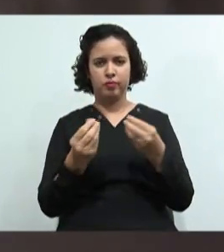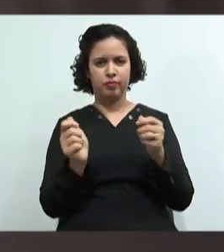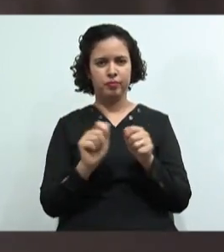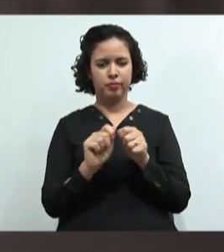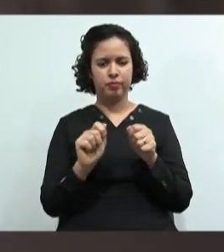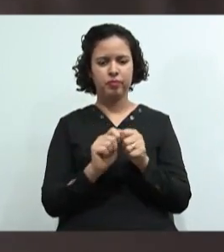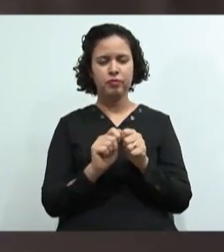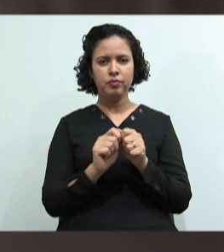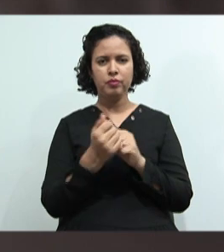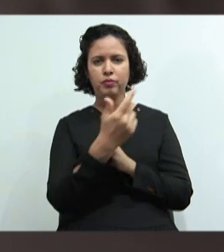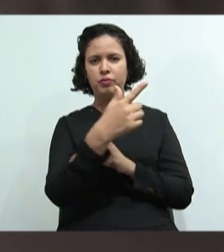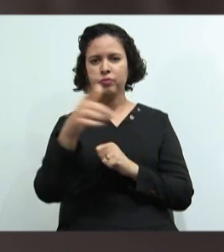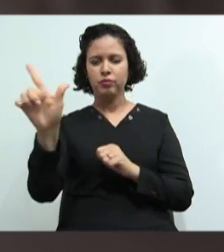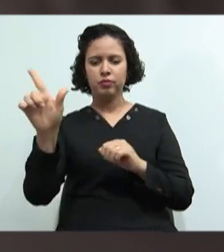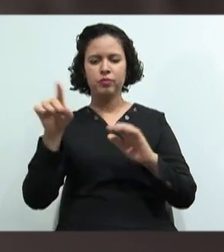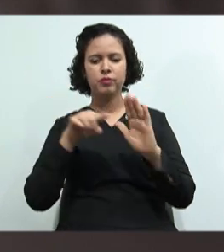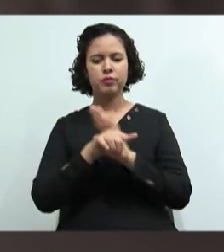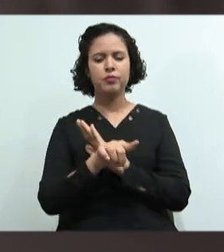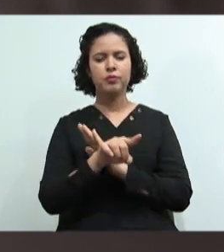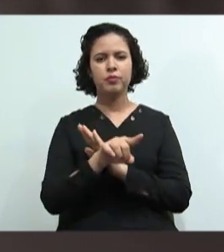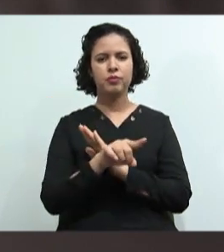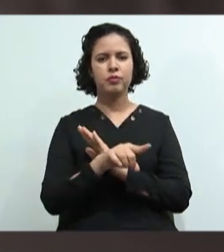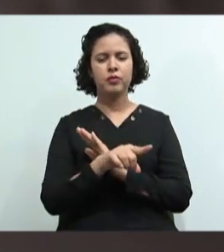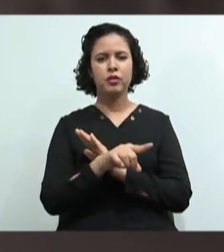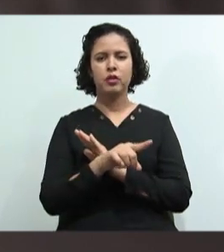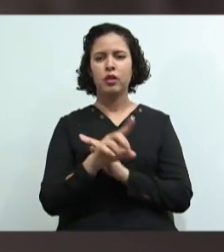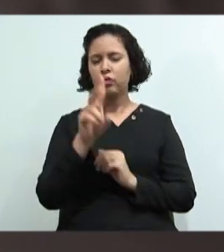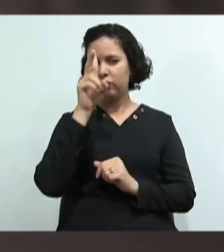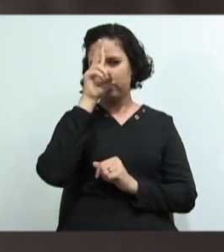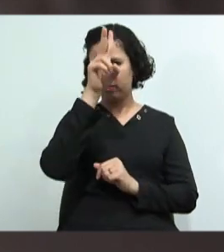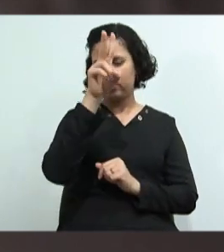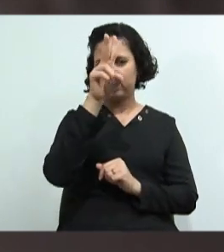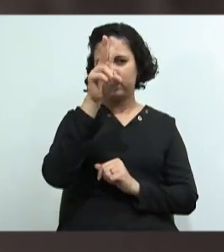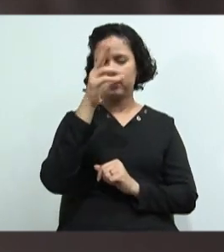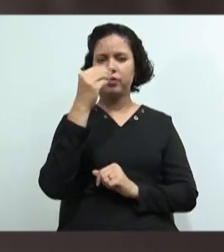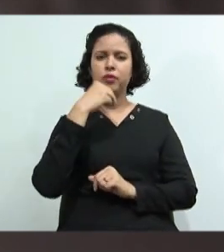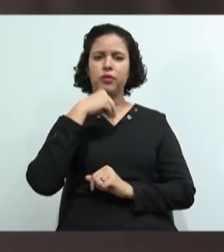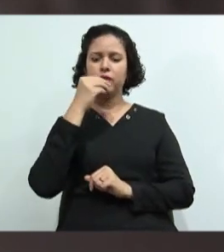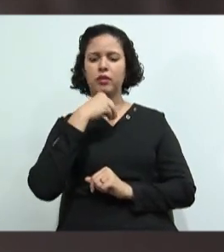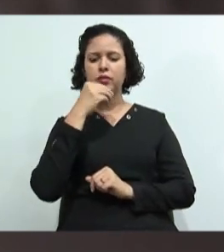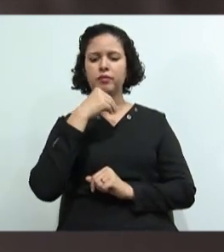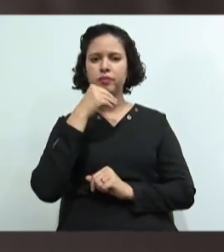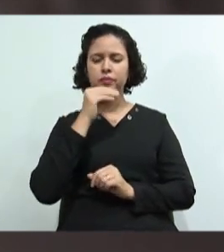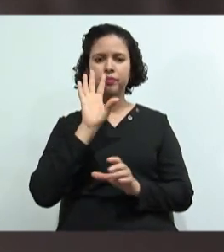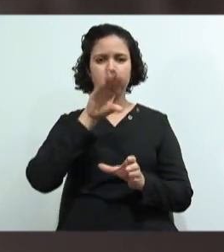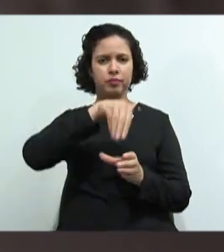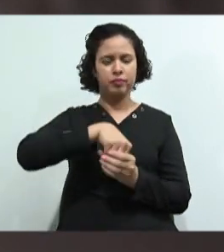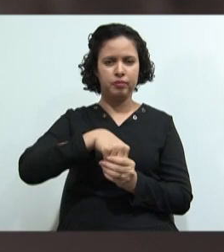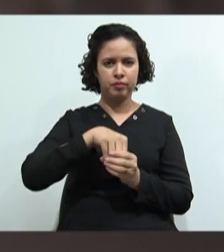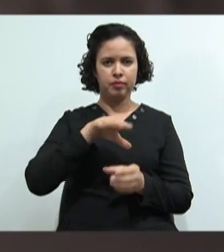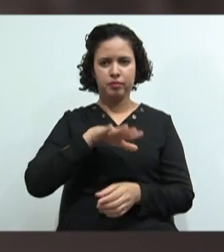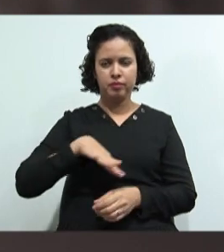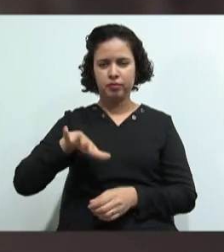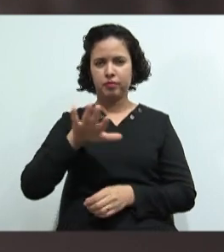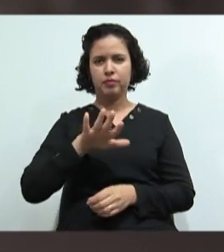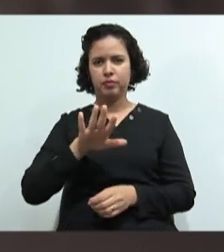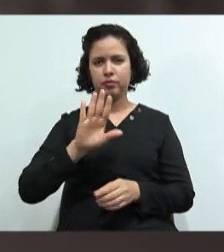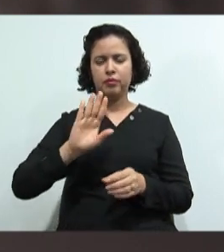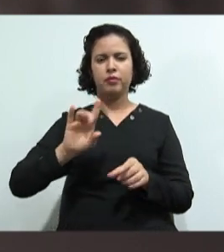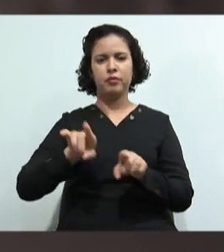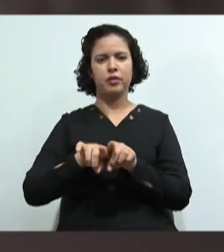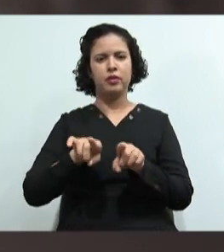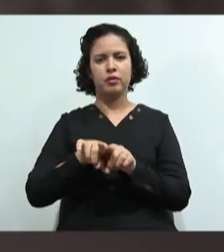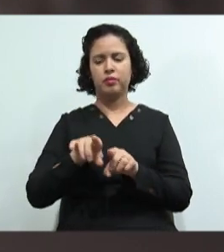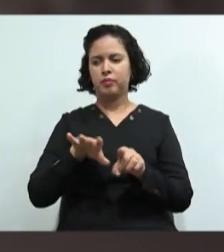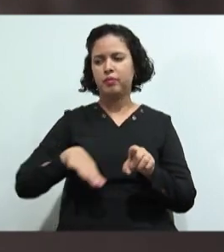dela? A outra questão são os pontos fortes e fracos em relação ao mercado interno e externo.